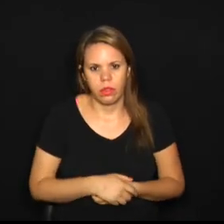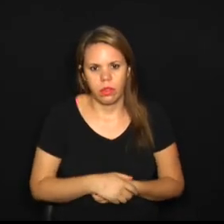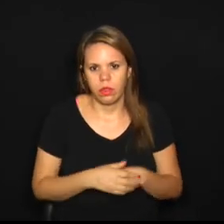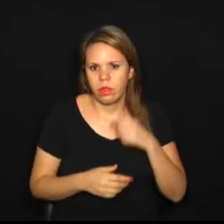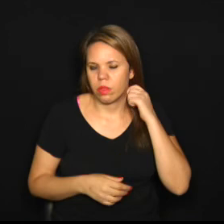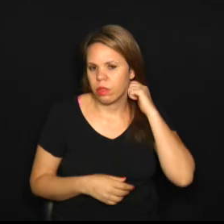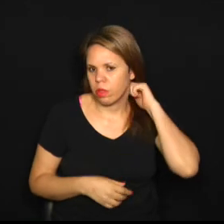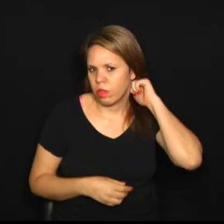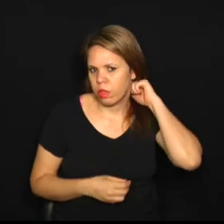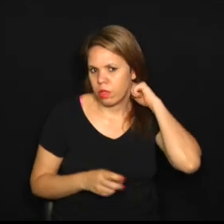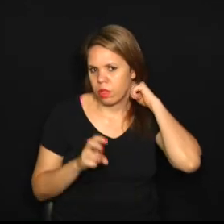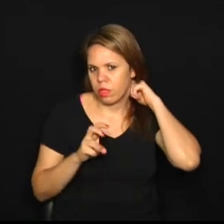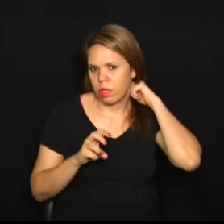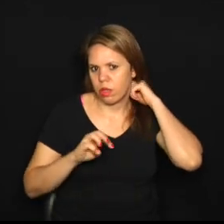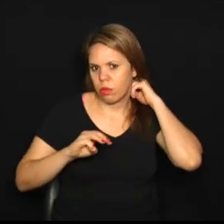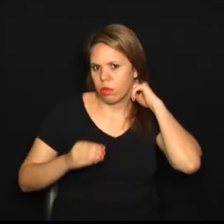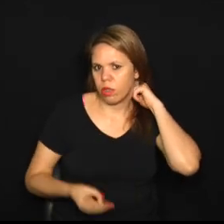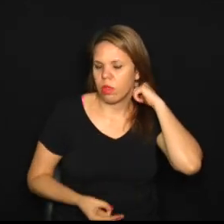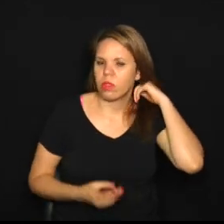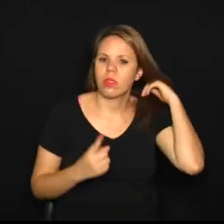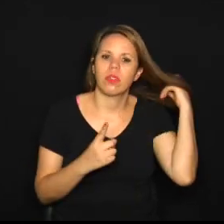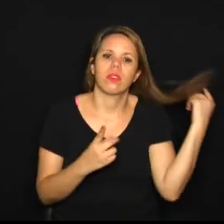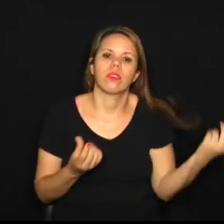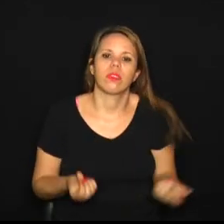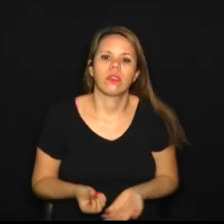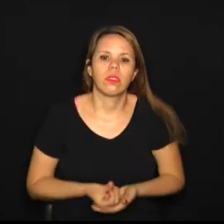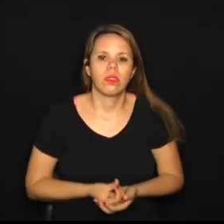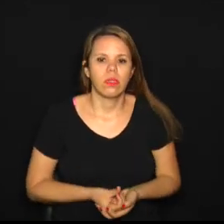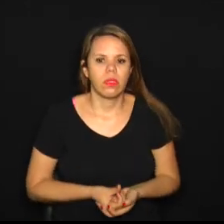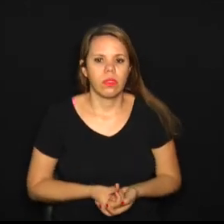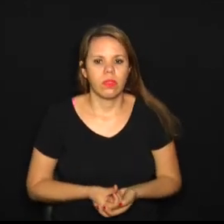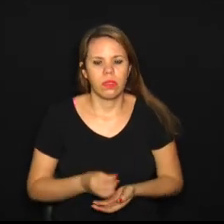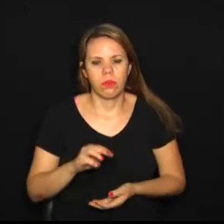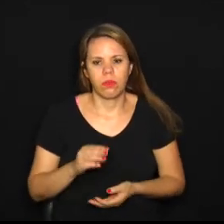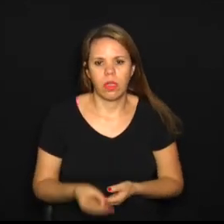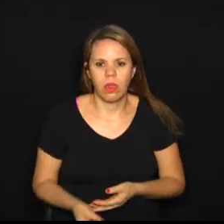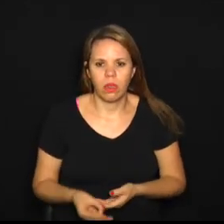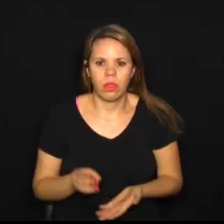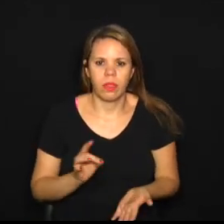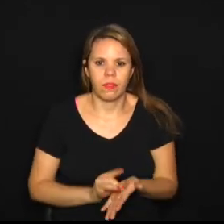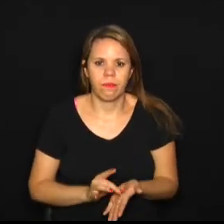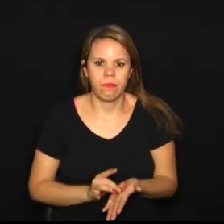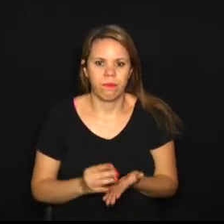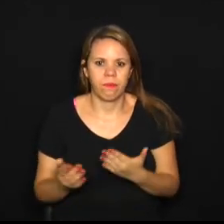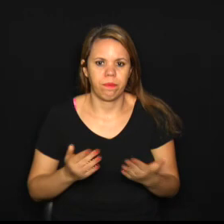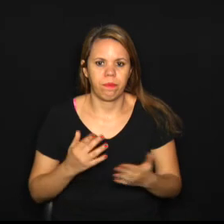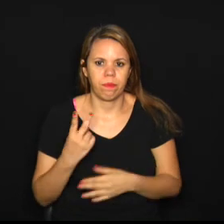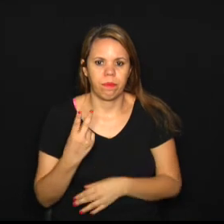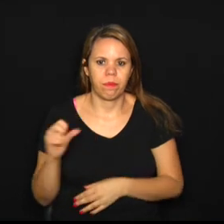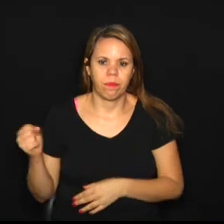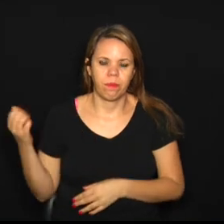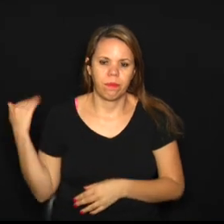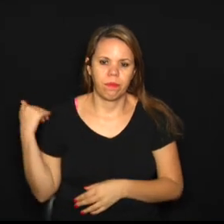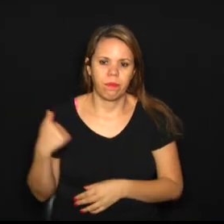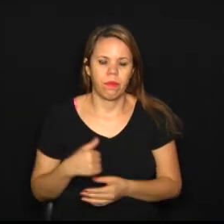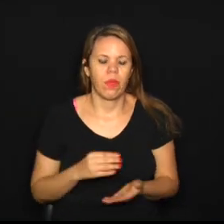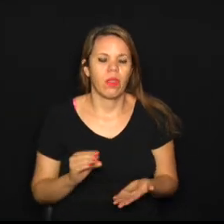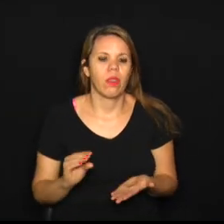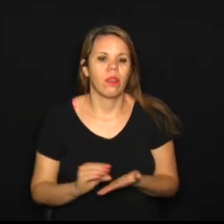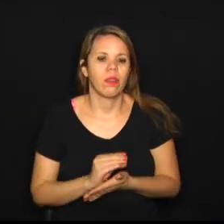realizadas 5.116.000.000, com um crescimento de 10% em relação a 2018. As despesas de